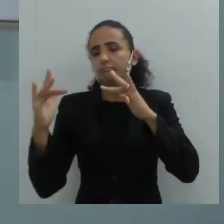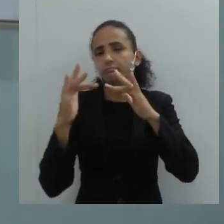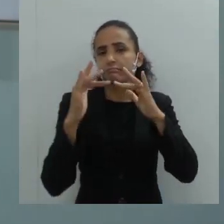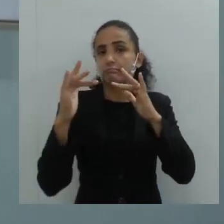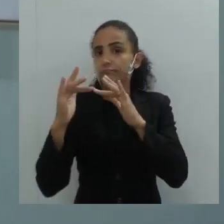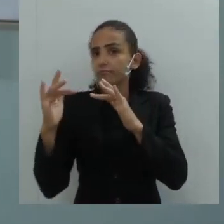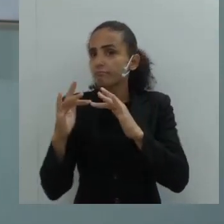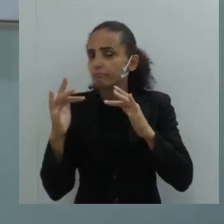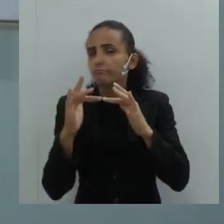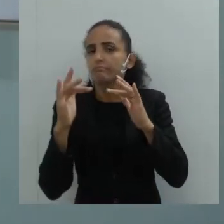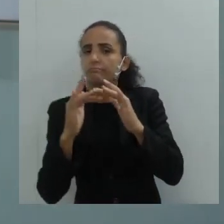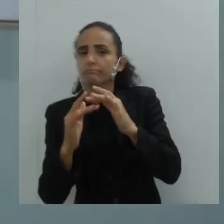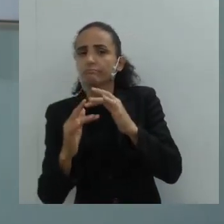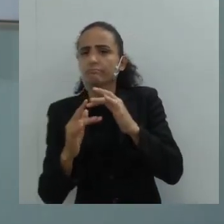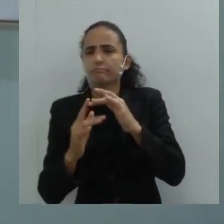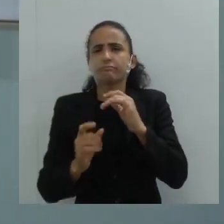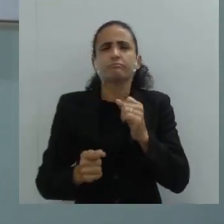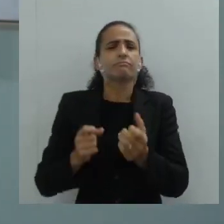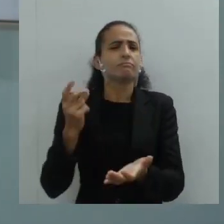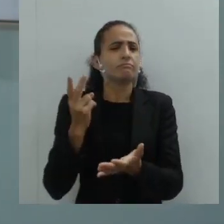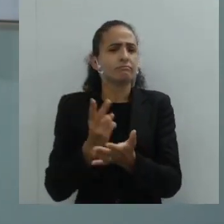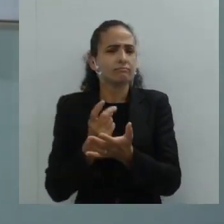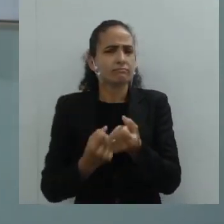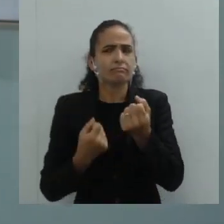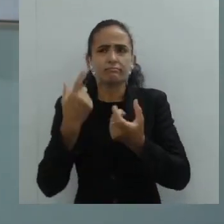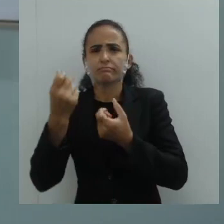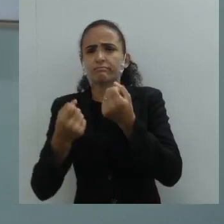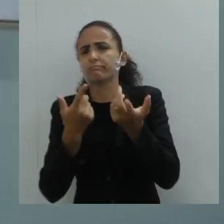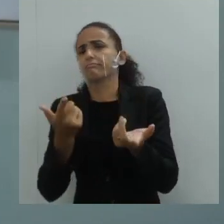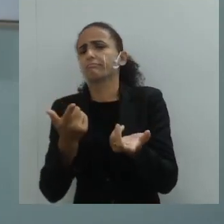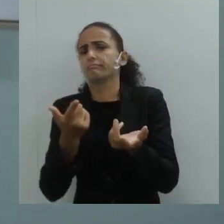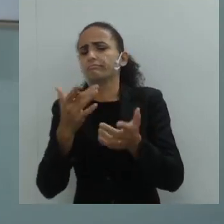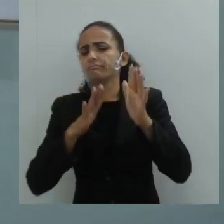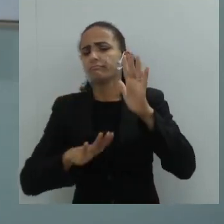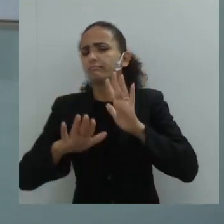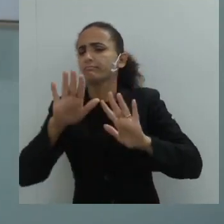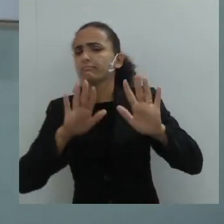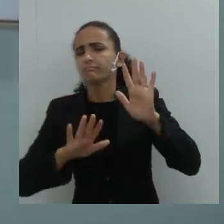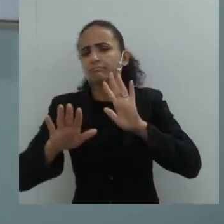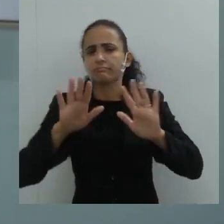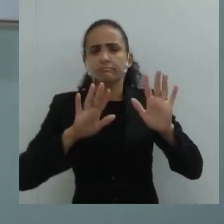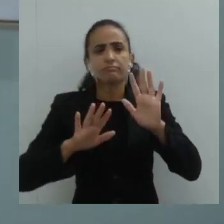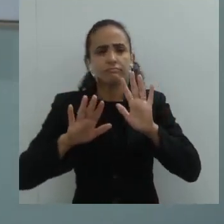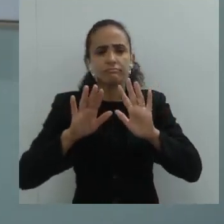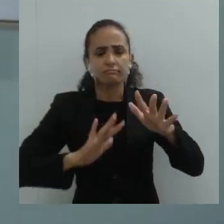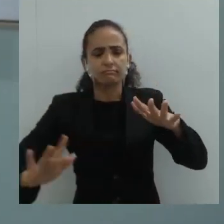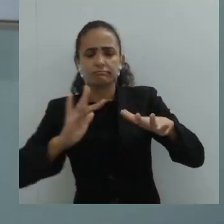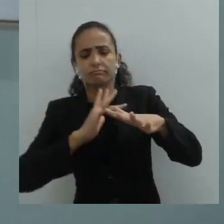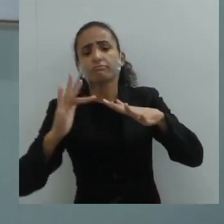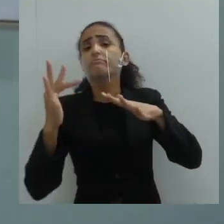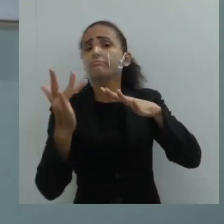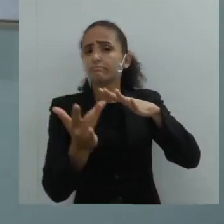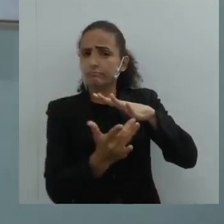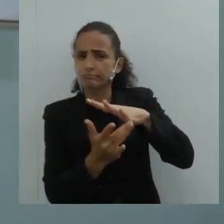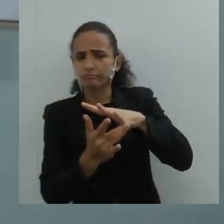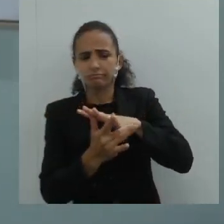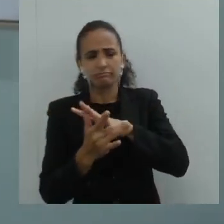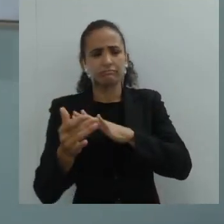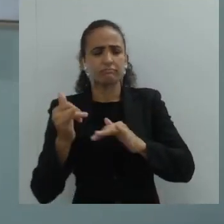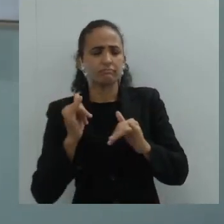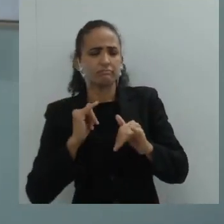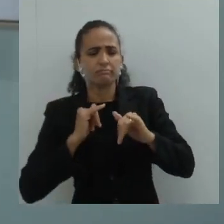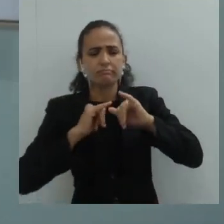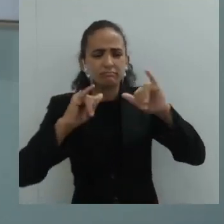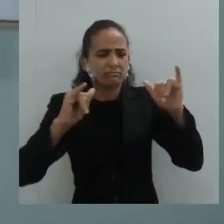que muitas vezes muitos usam a má fé, usando o quê? As redes sociais para disseminarem o